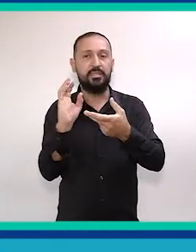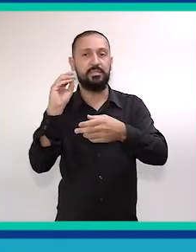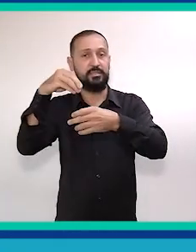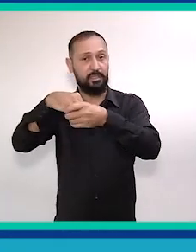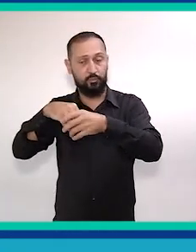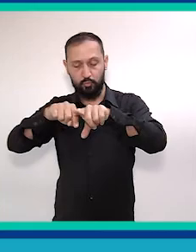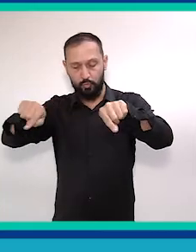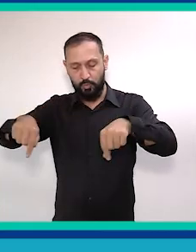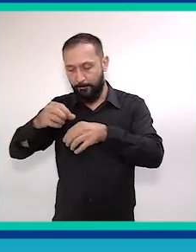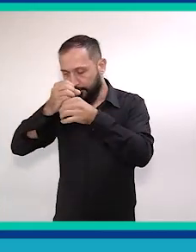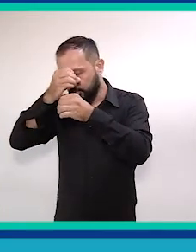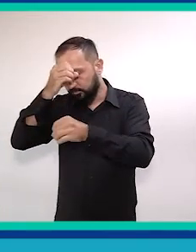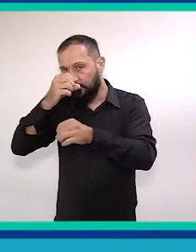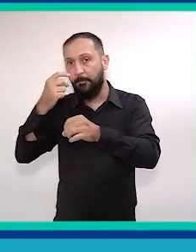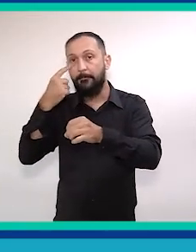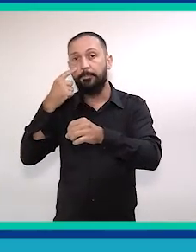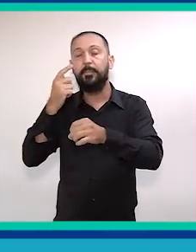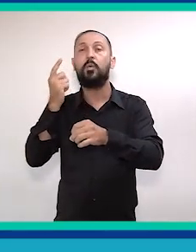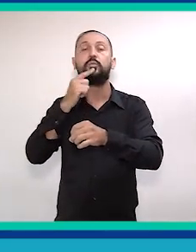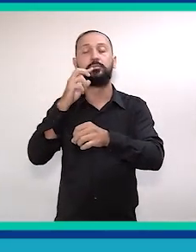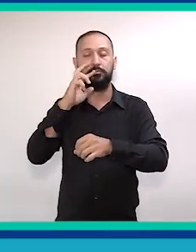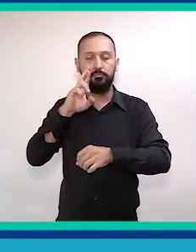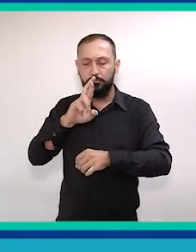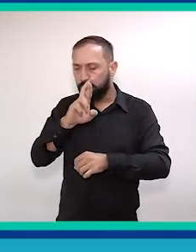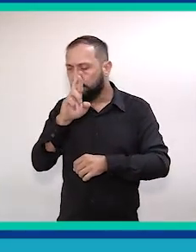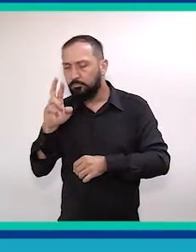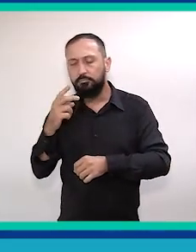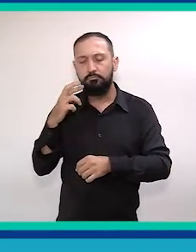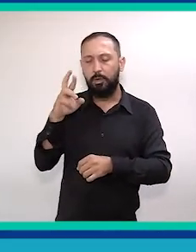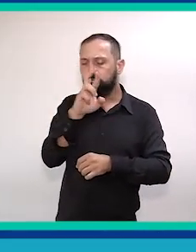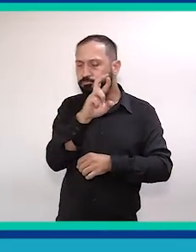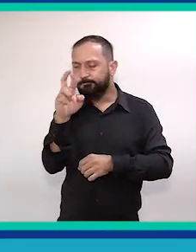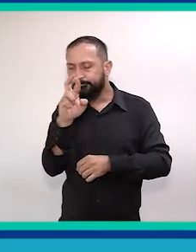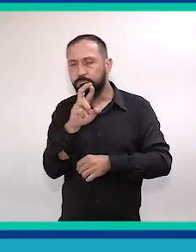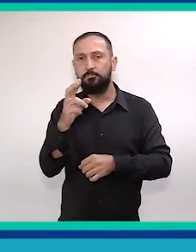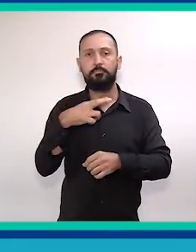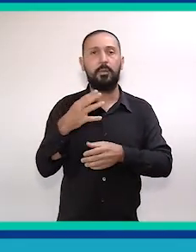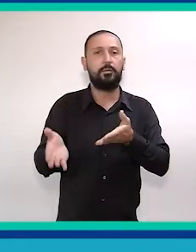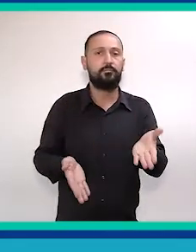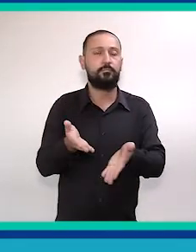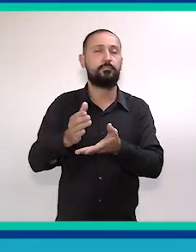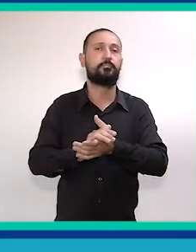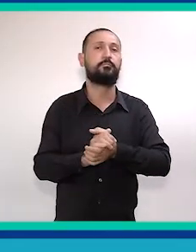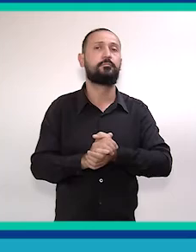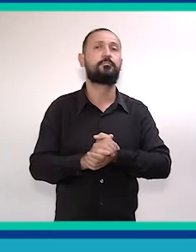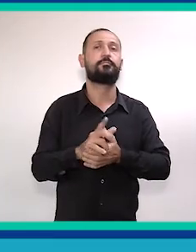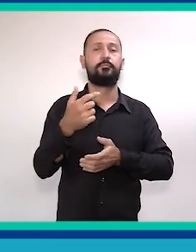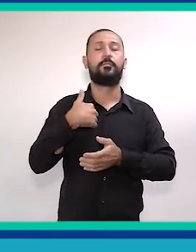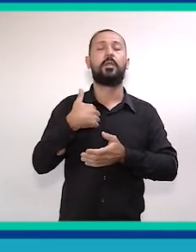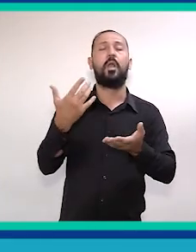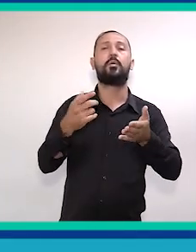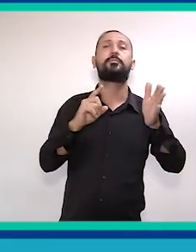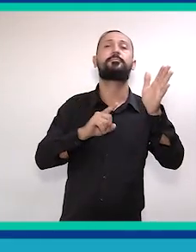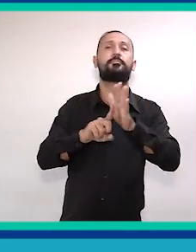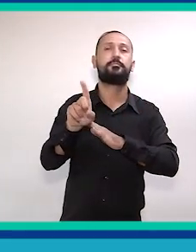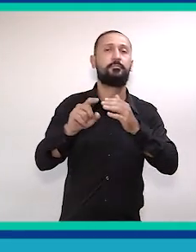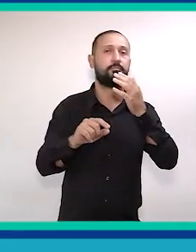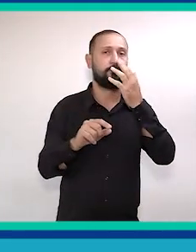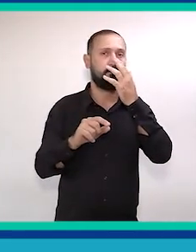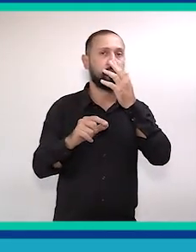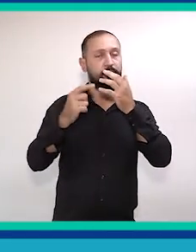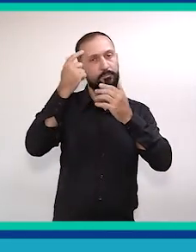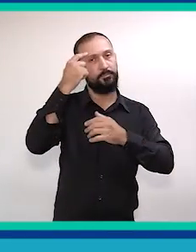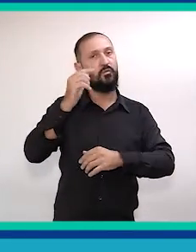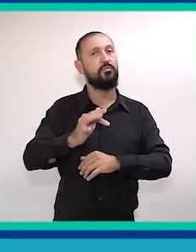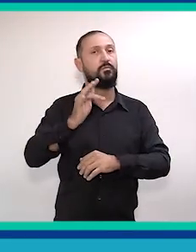animais de laboratório, justamente para receber qualquer tipo de tratamento. Então, por justamente isso, Breno, que eu ia perguntar a partir